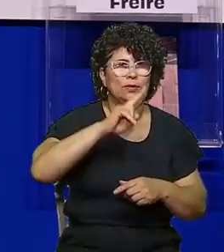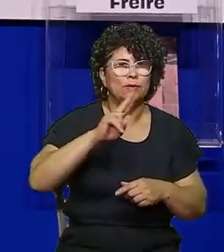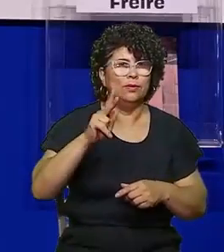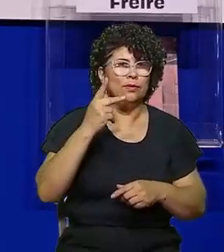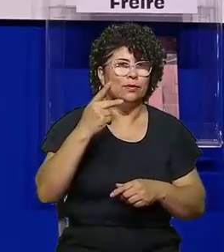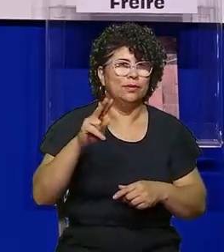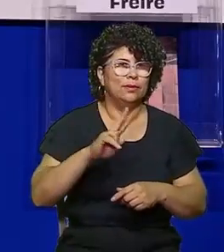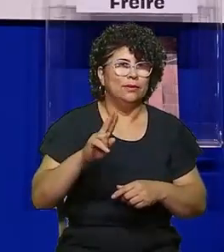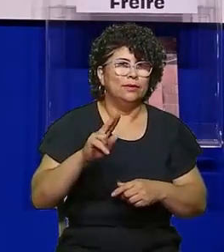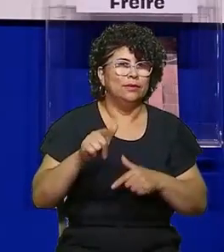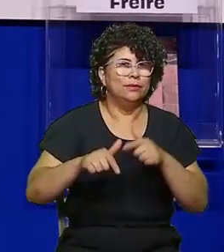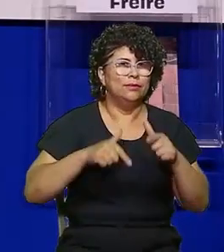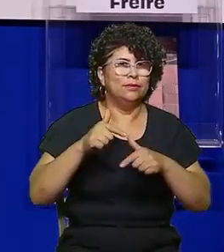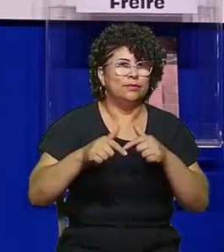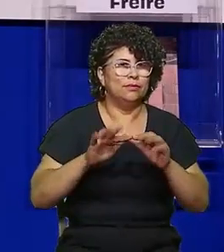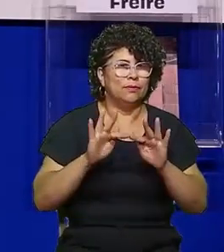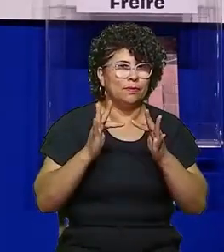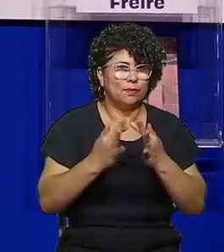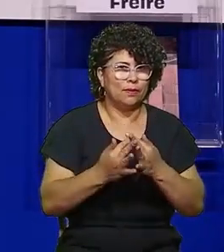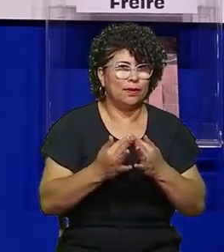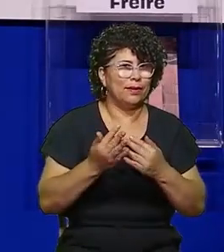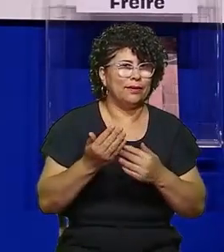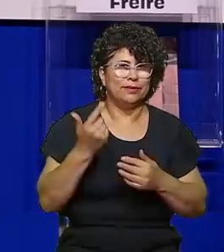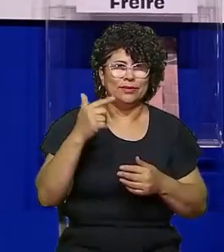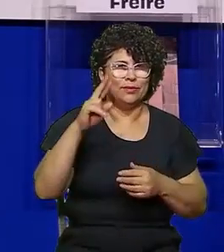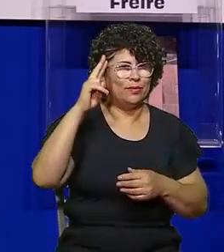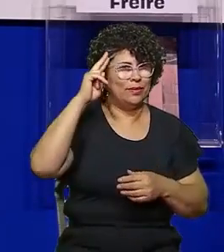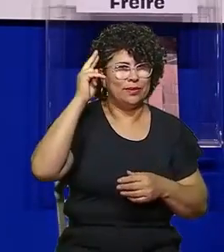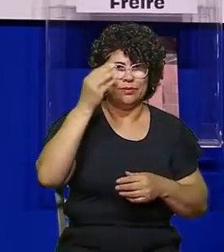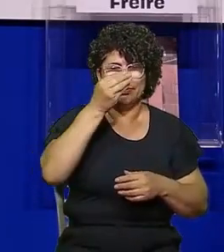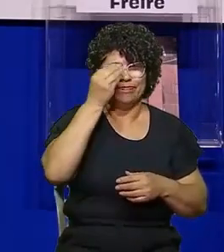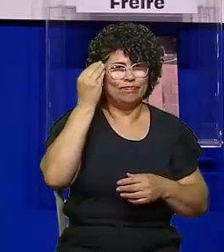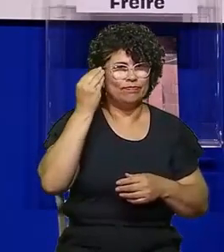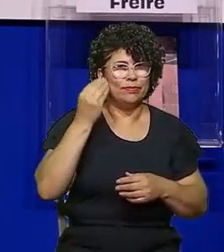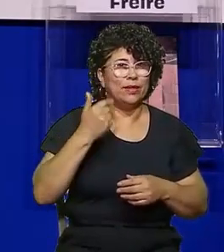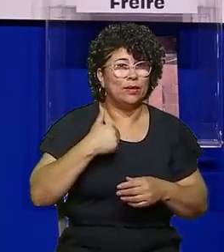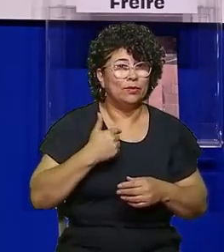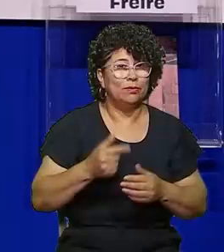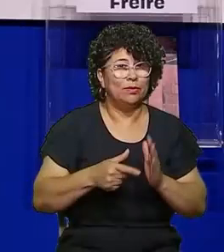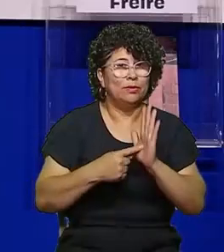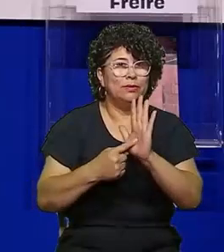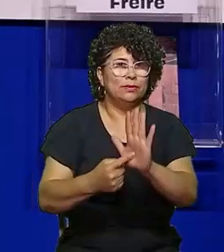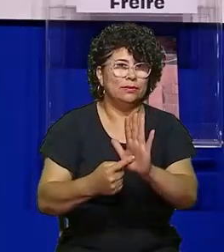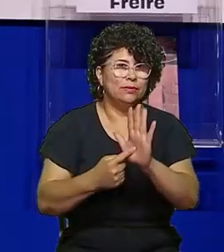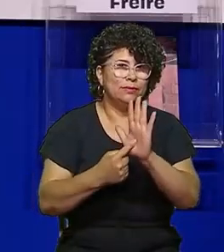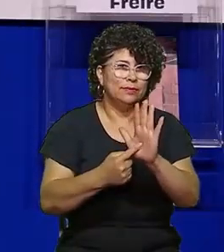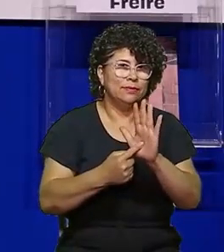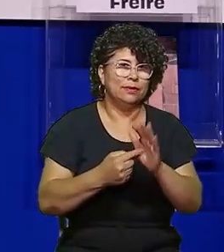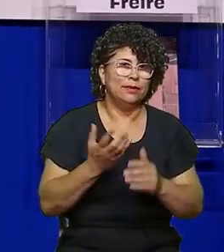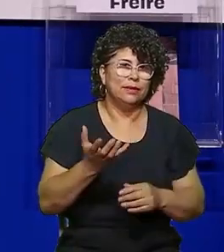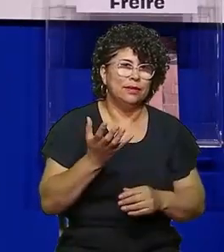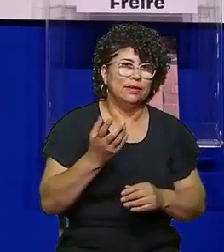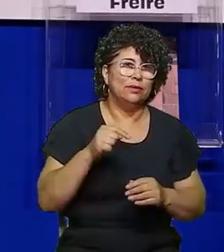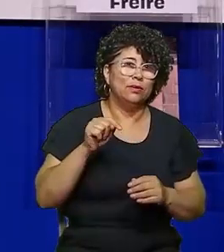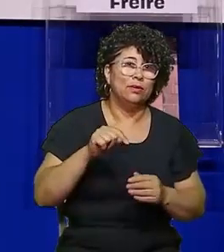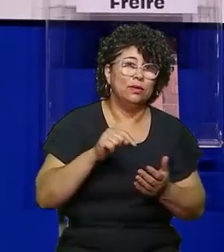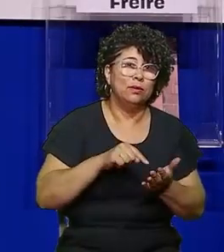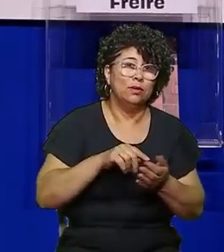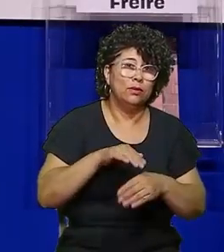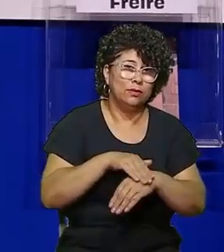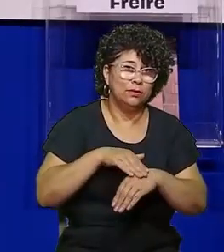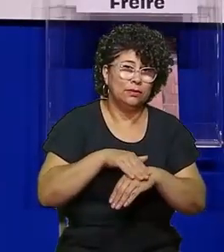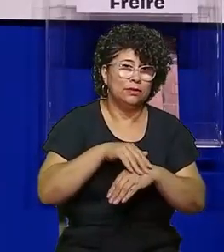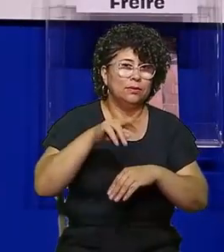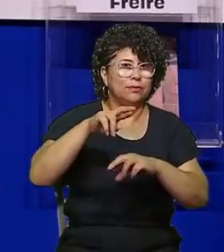atendeu ao telefone, não me lembro dela. E eu me apresentei e disse, olha, eu gostaria de falar com o Carlos Drummond de Andrade. E eu